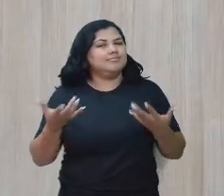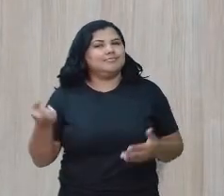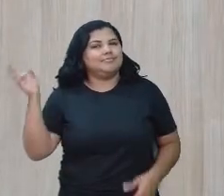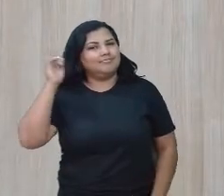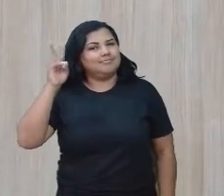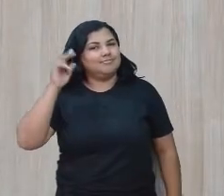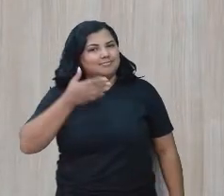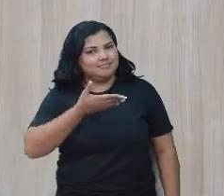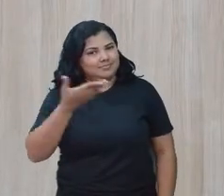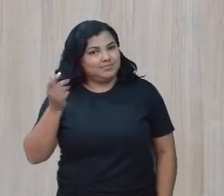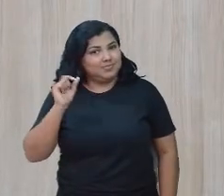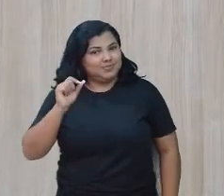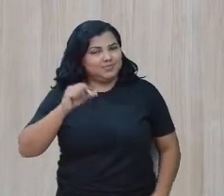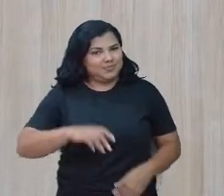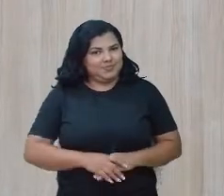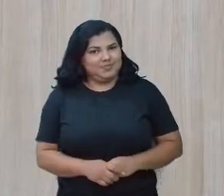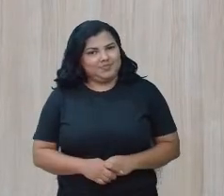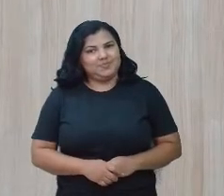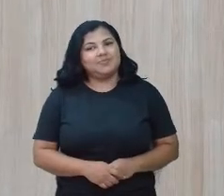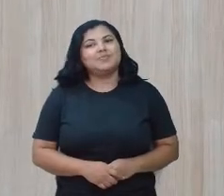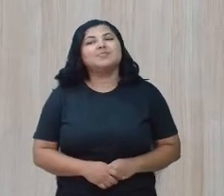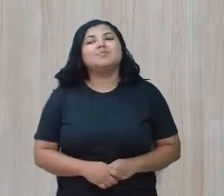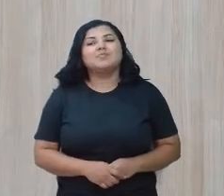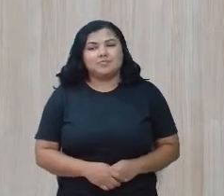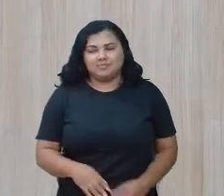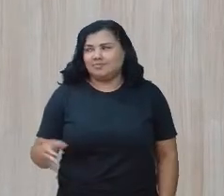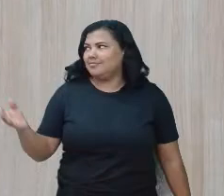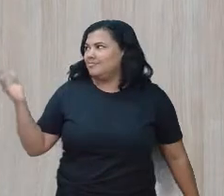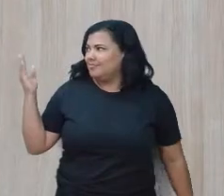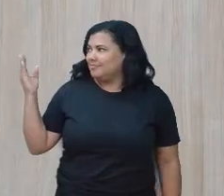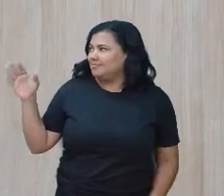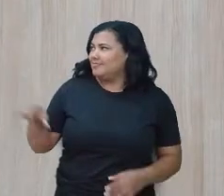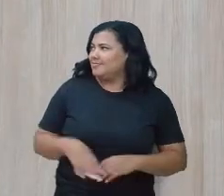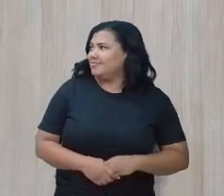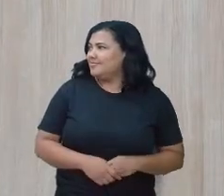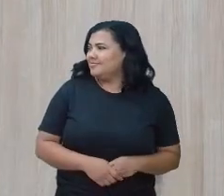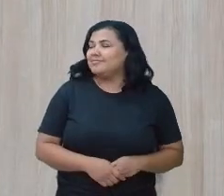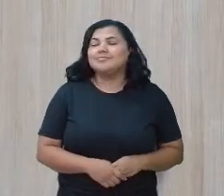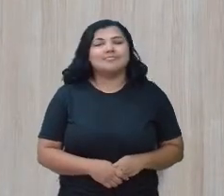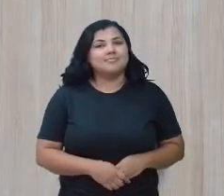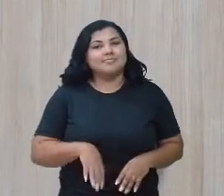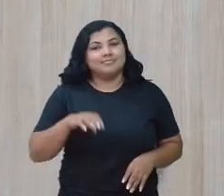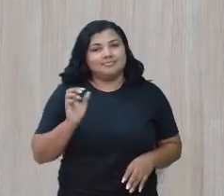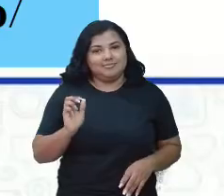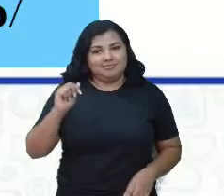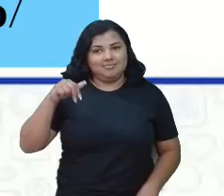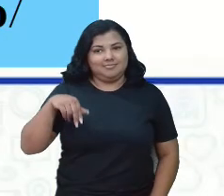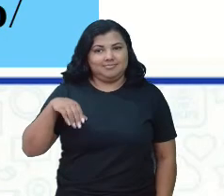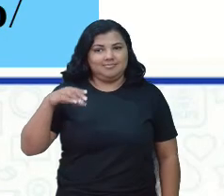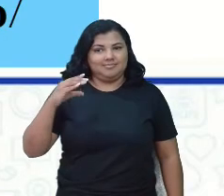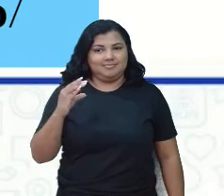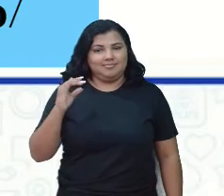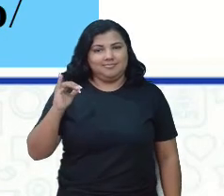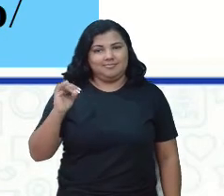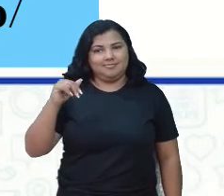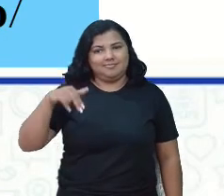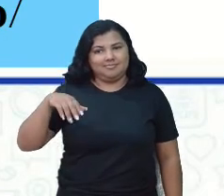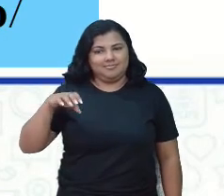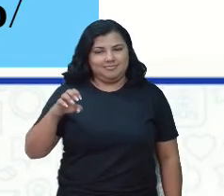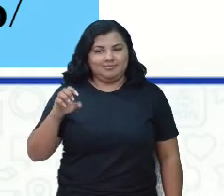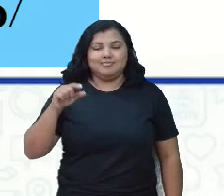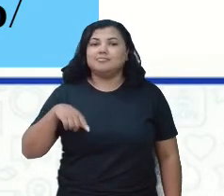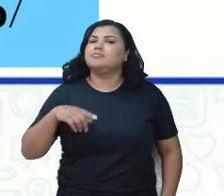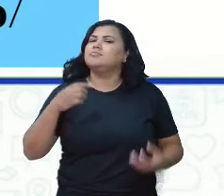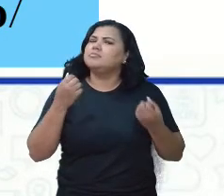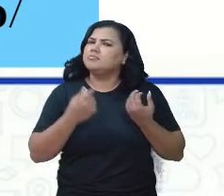relembrar vocês do Ensine, tá, gente? Lembrem, eu falei na aula passada, né, que vai ter esse festival,